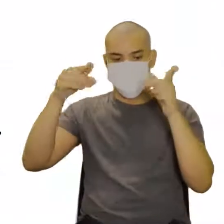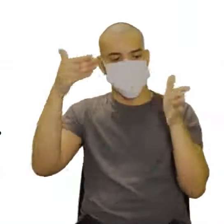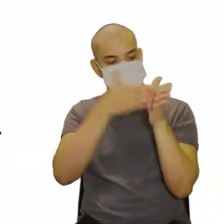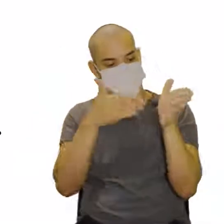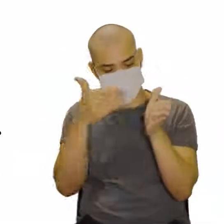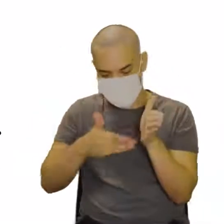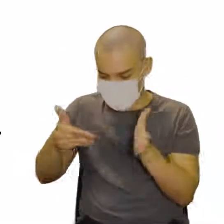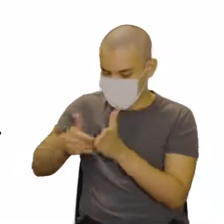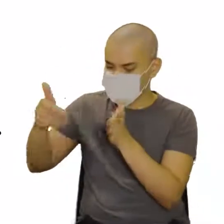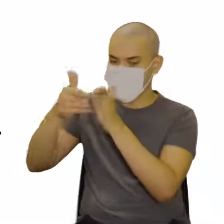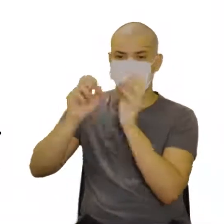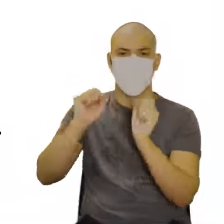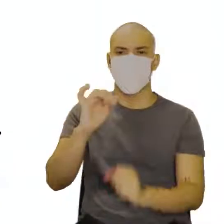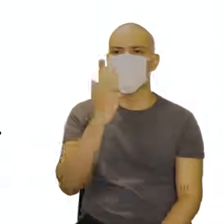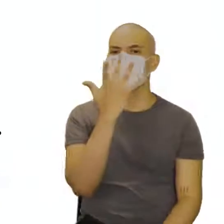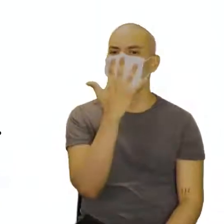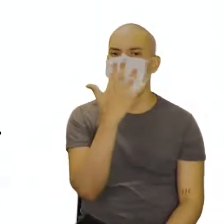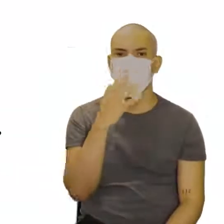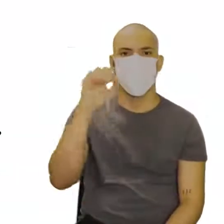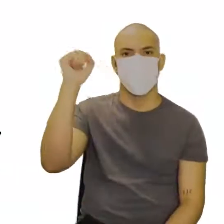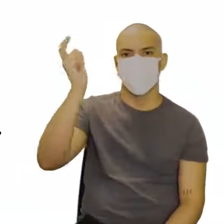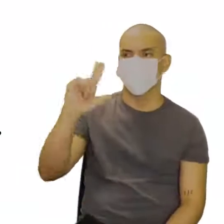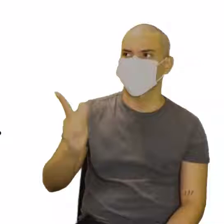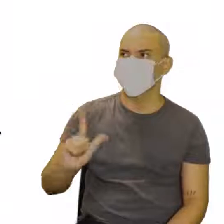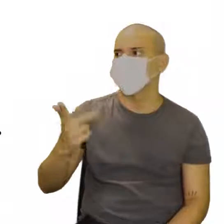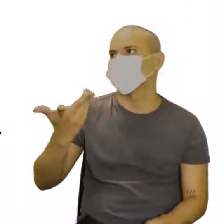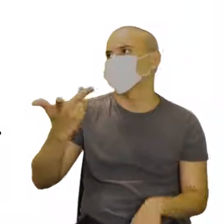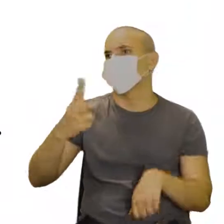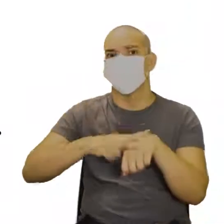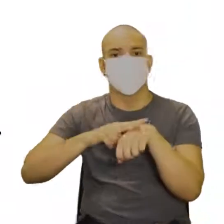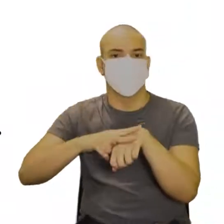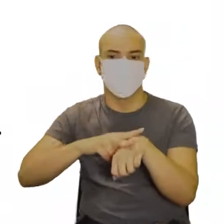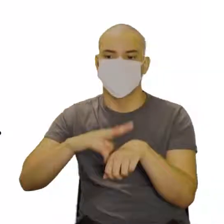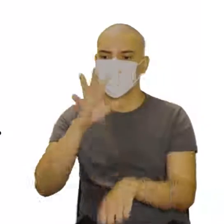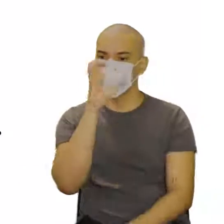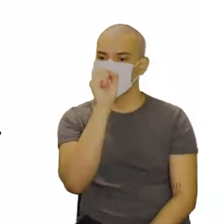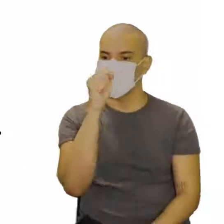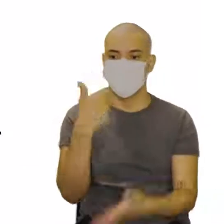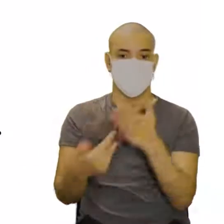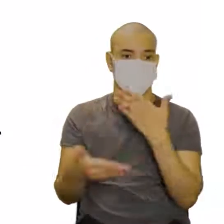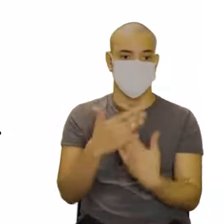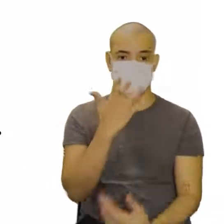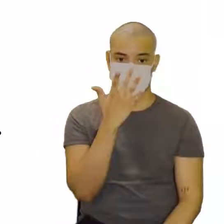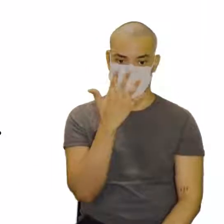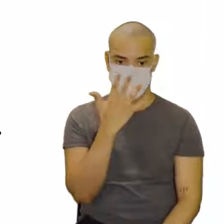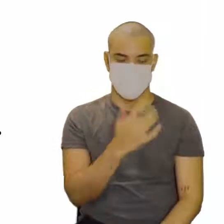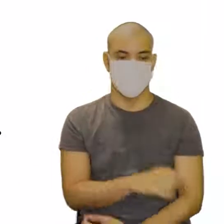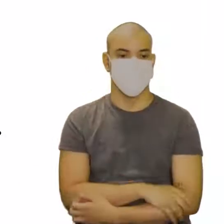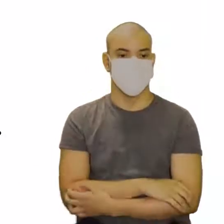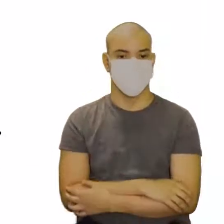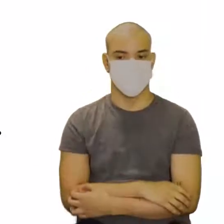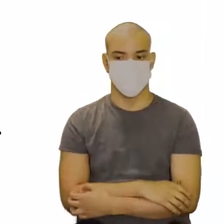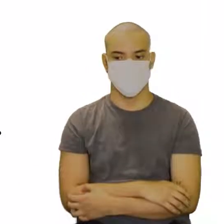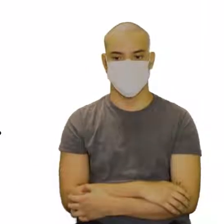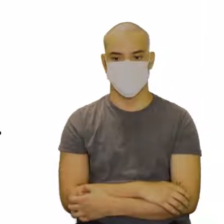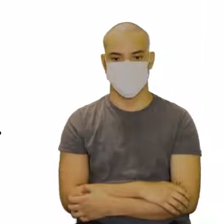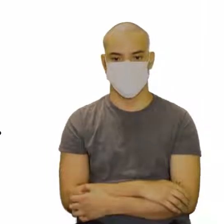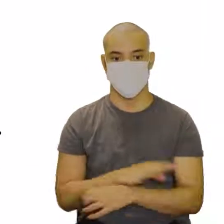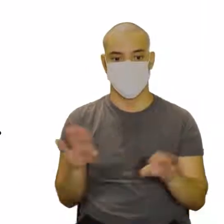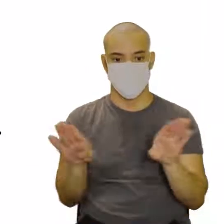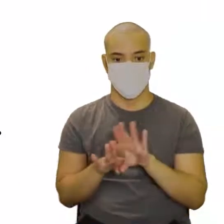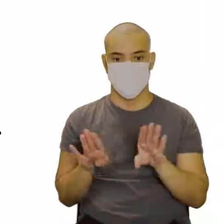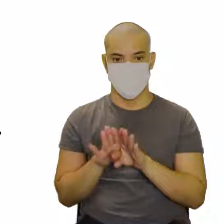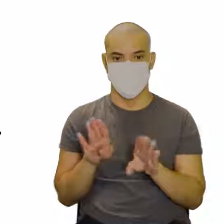ser de muitas cores, né? Azul, verde, laranja, tá bom? Pessoal, olha só. E aqui uma